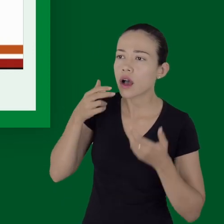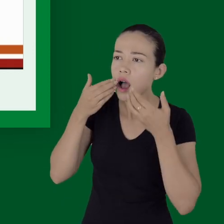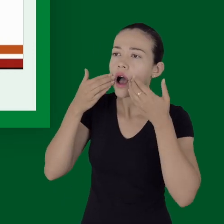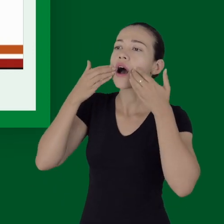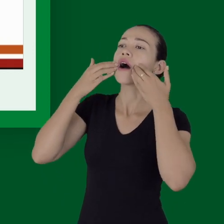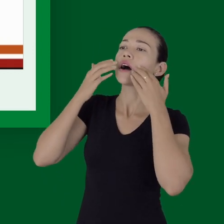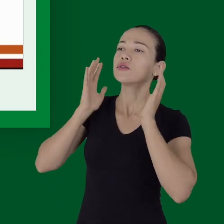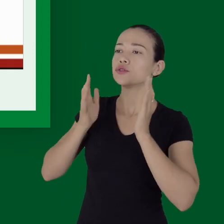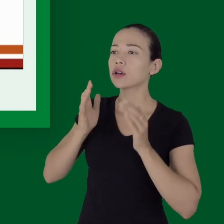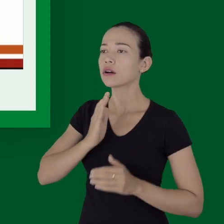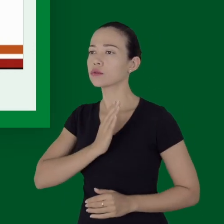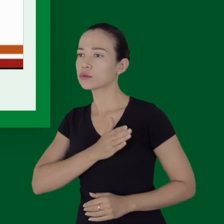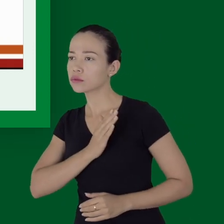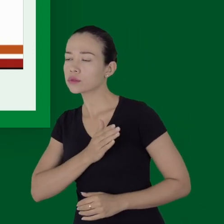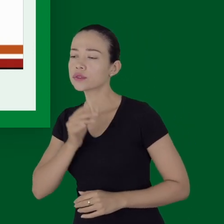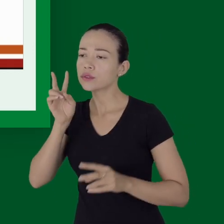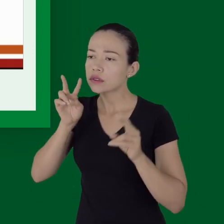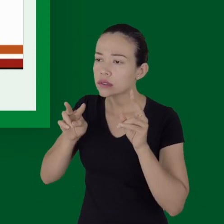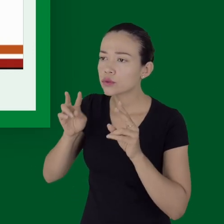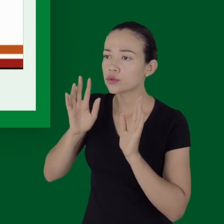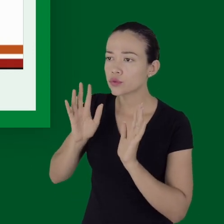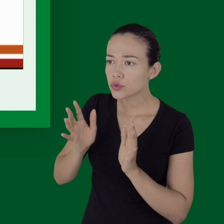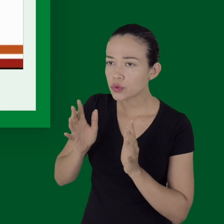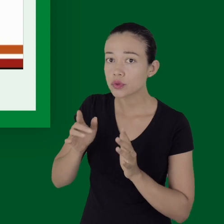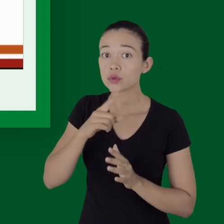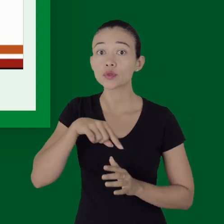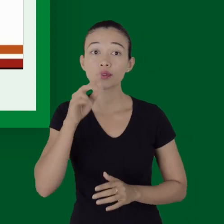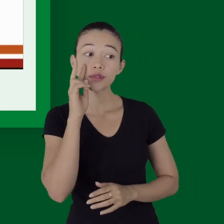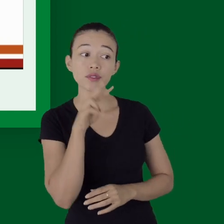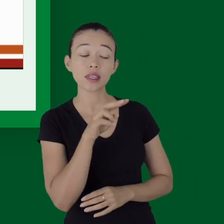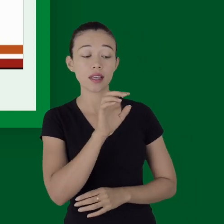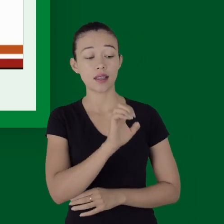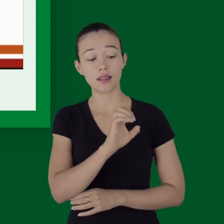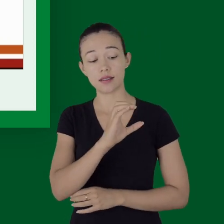Se no eletro a gente tiver um infarto com supra,